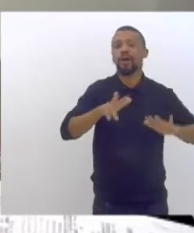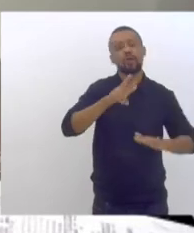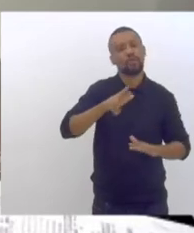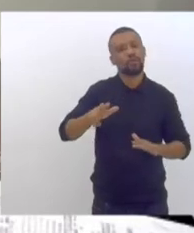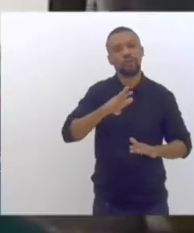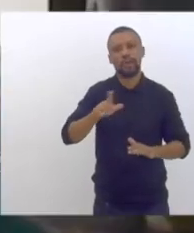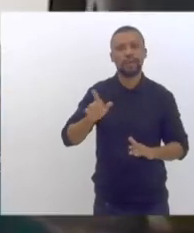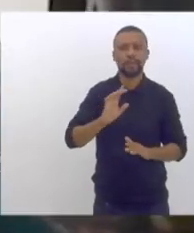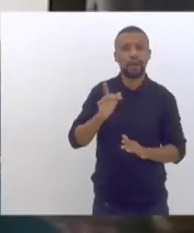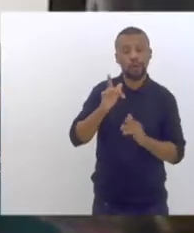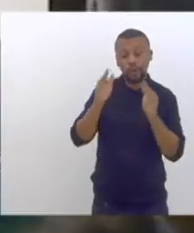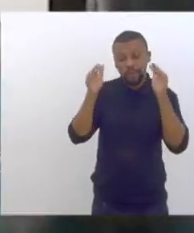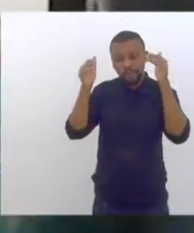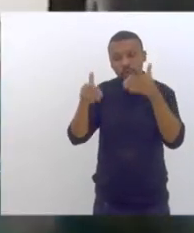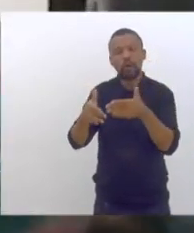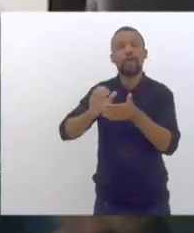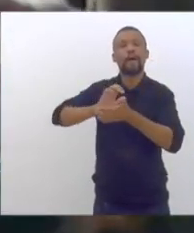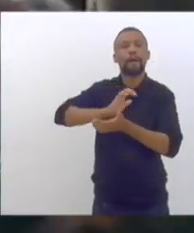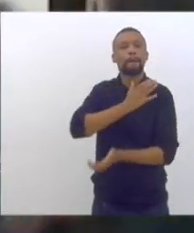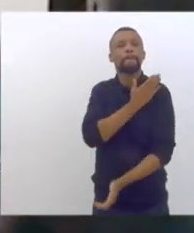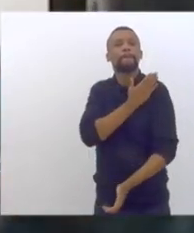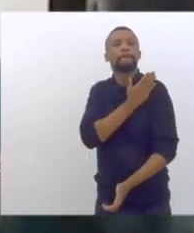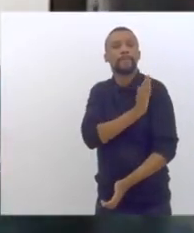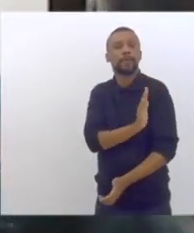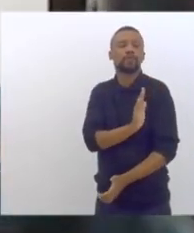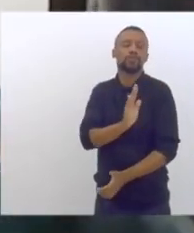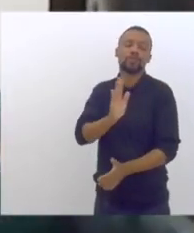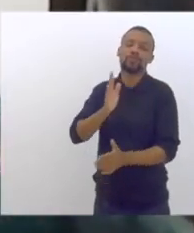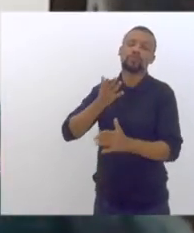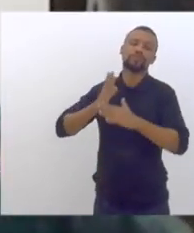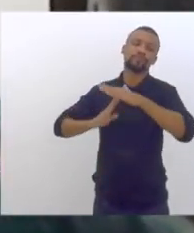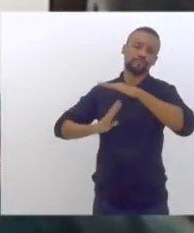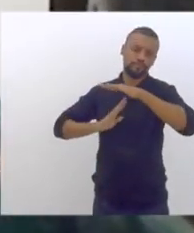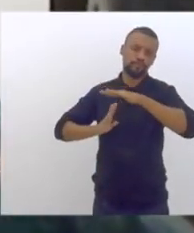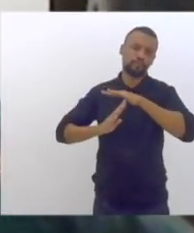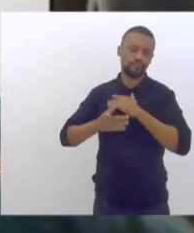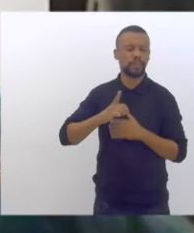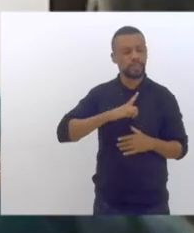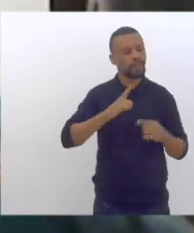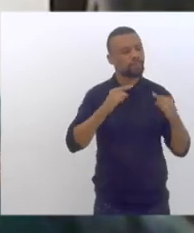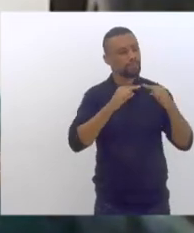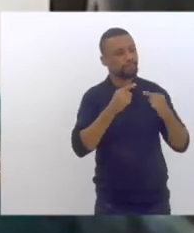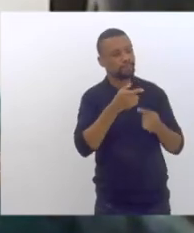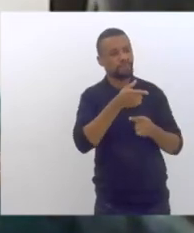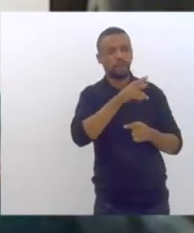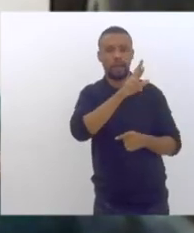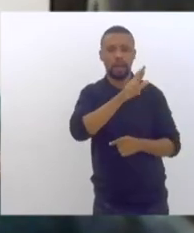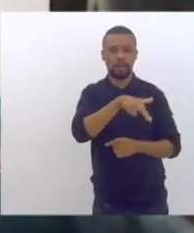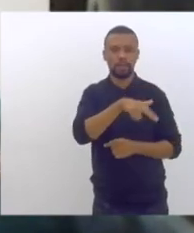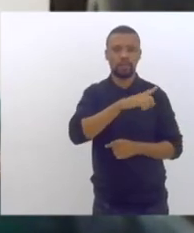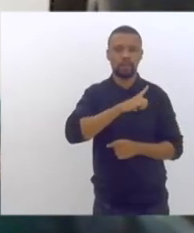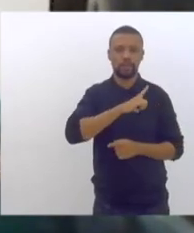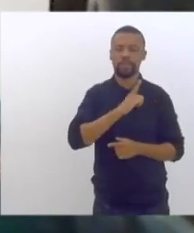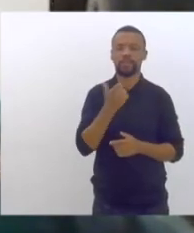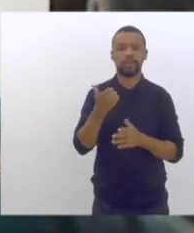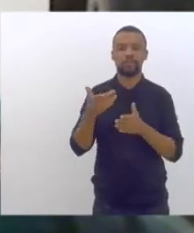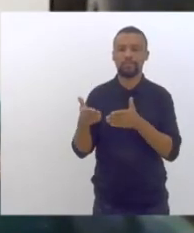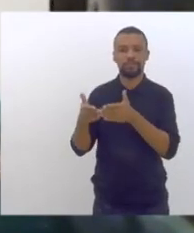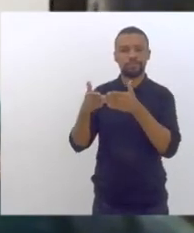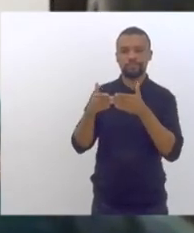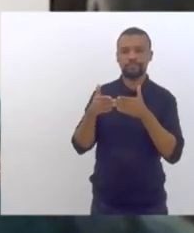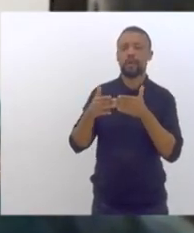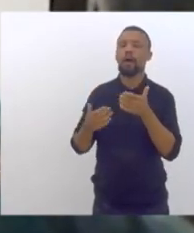ele tem razão você tem razão bom então Retiro